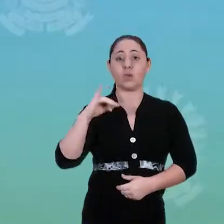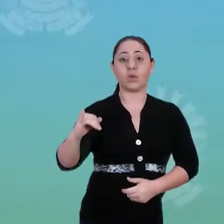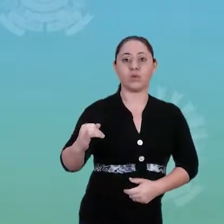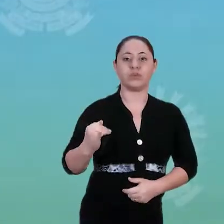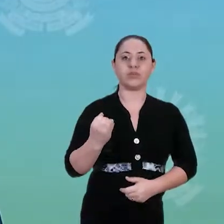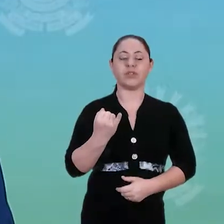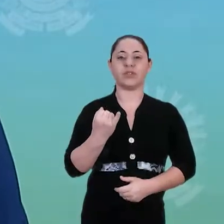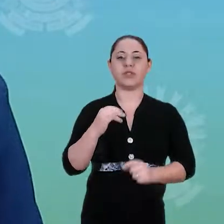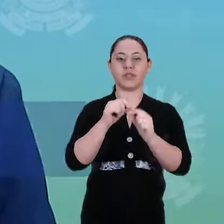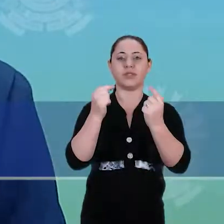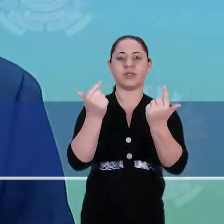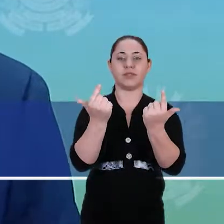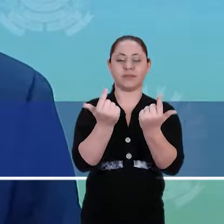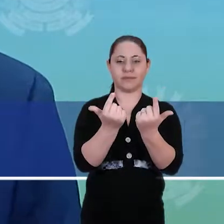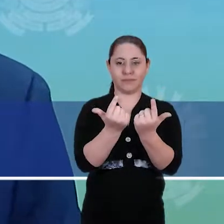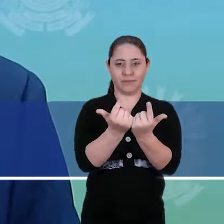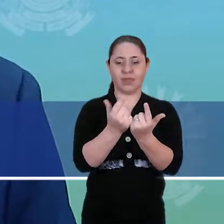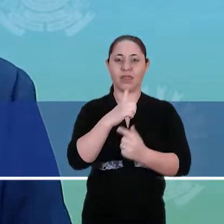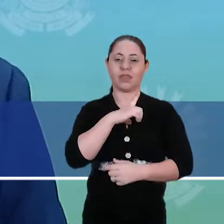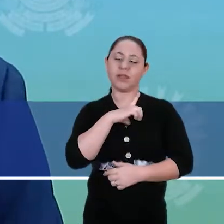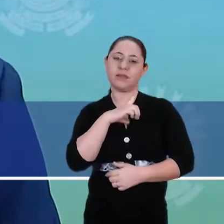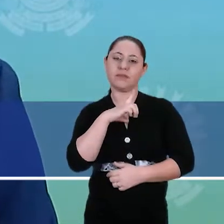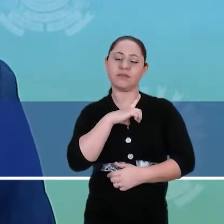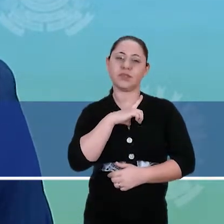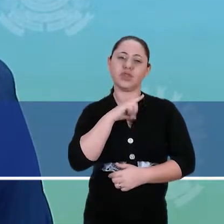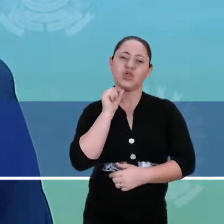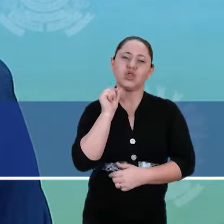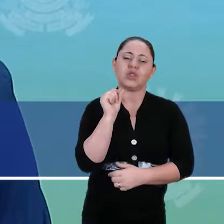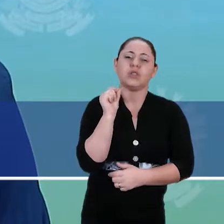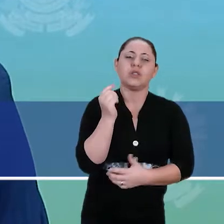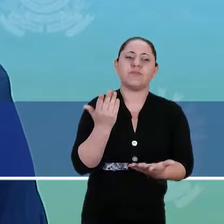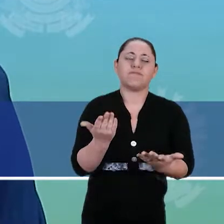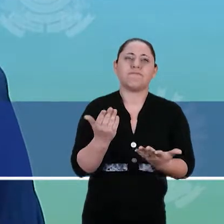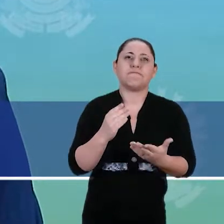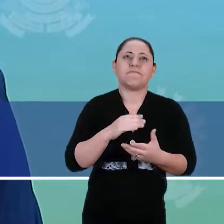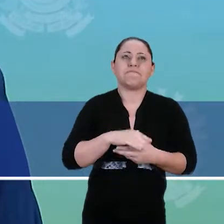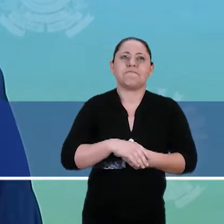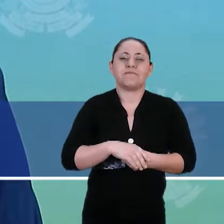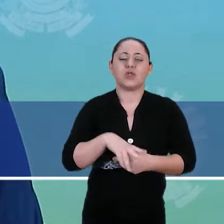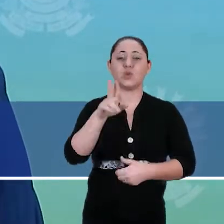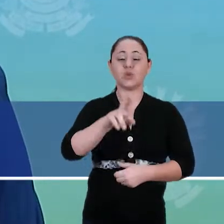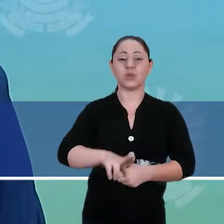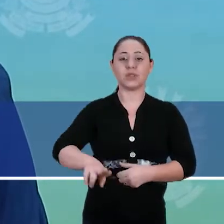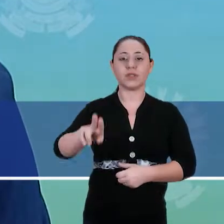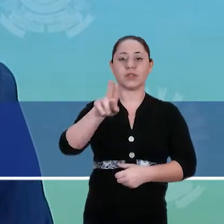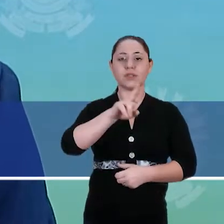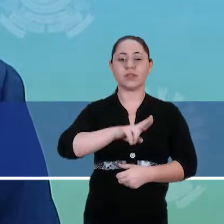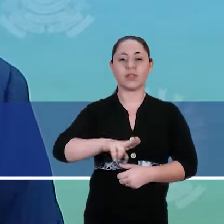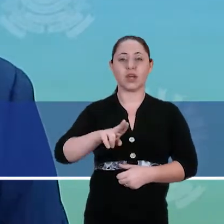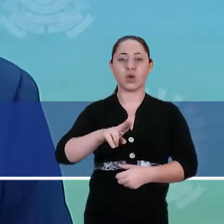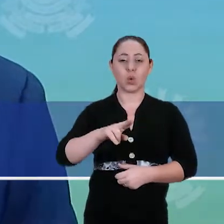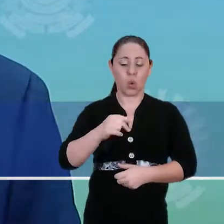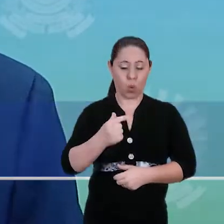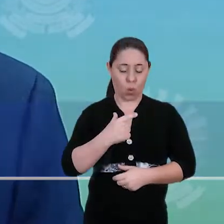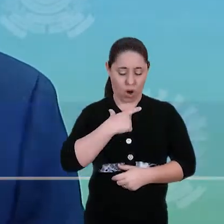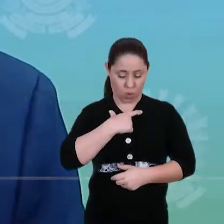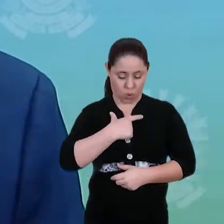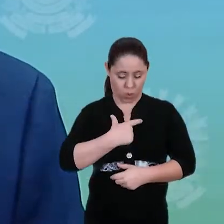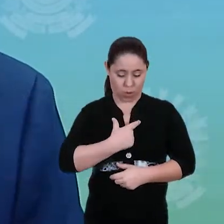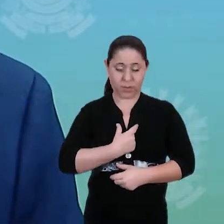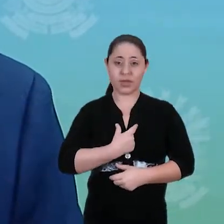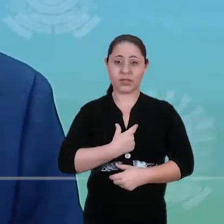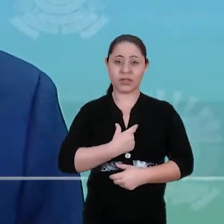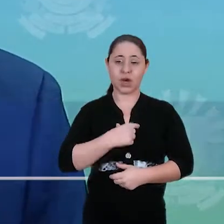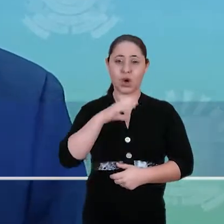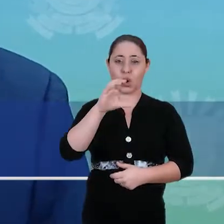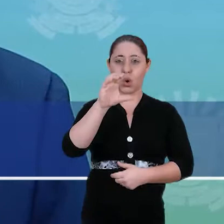É uma oportunidade que a Assembleia Legislativa tem de, usando a comenda